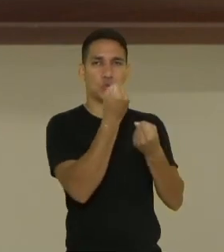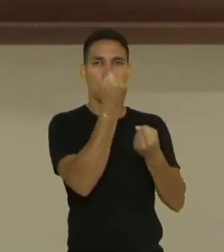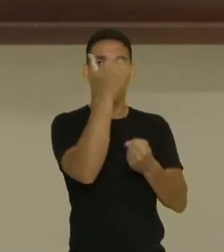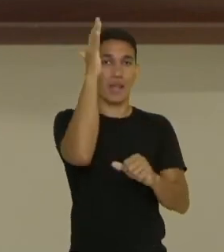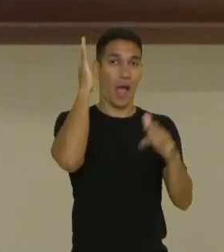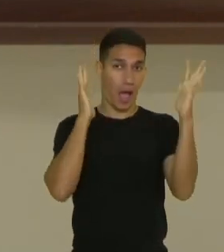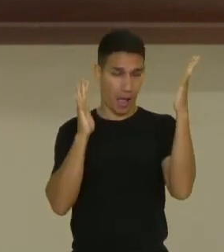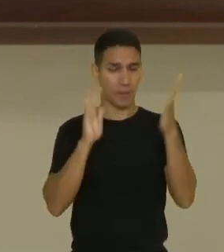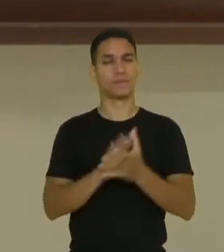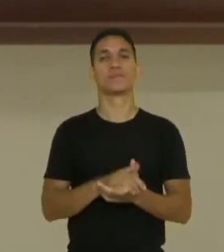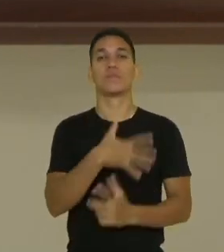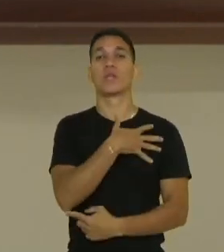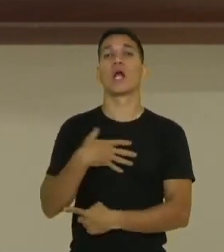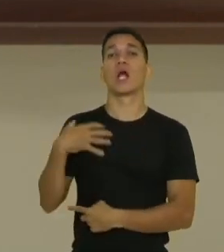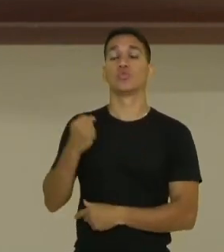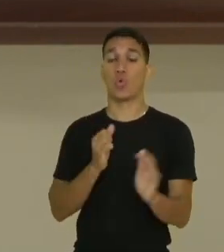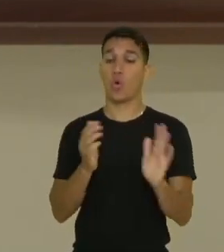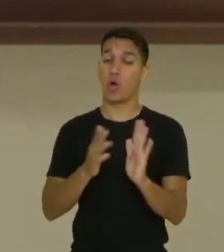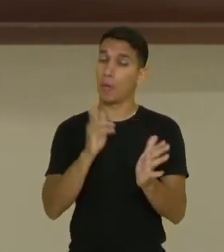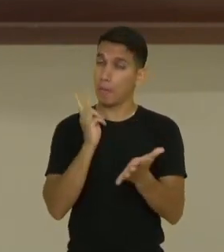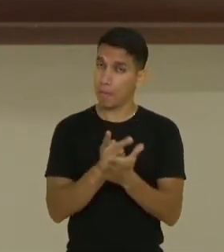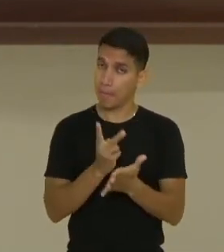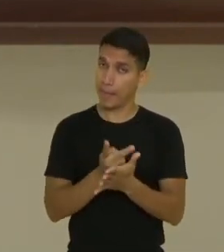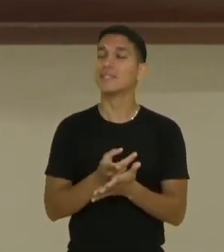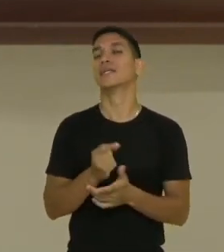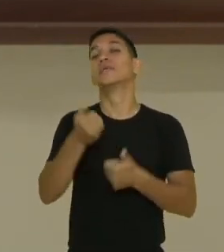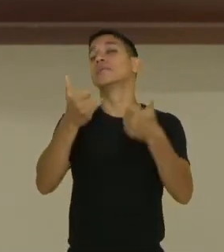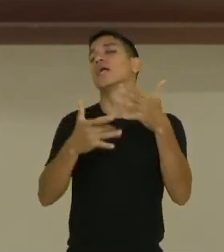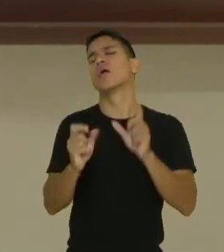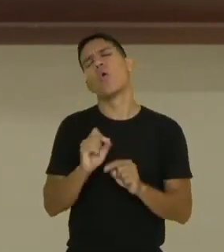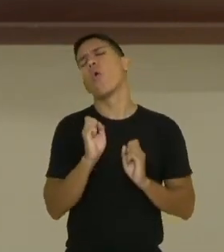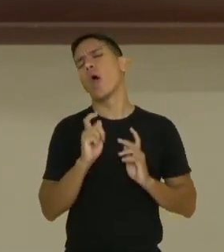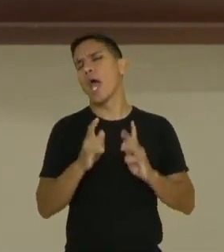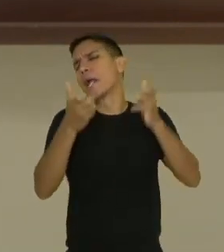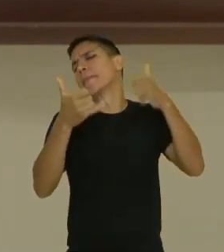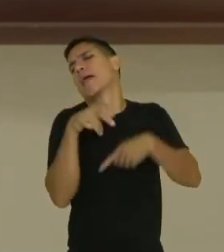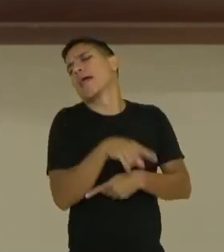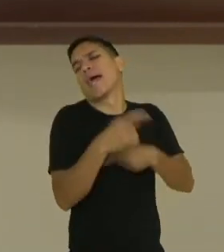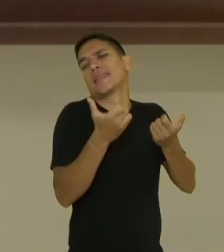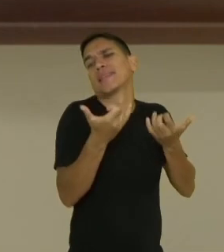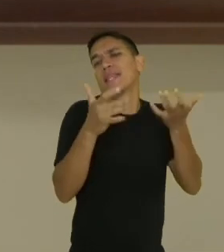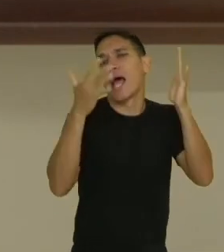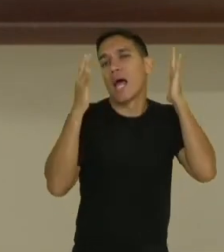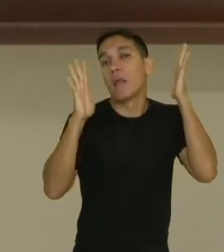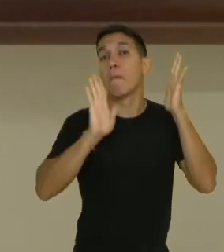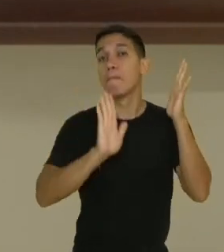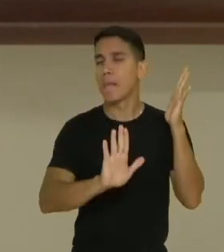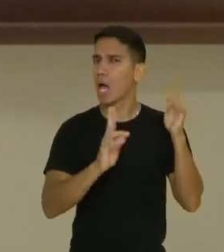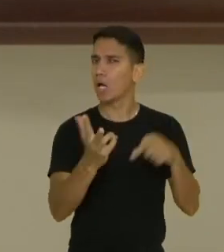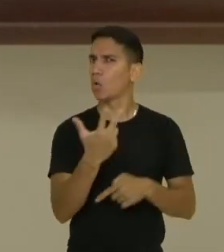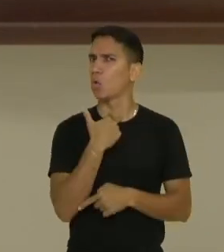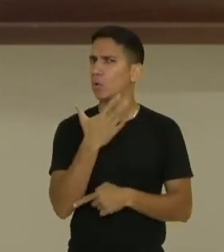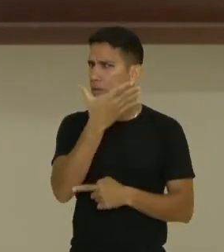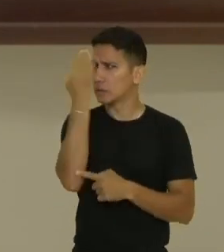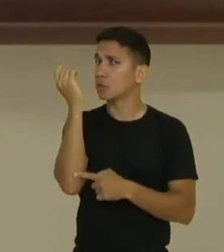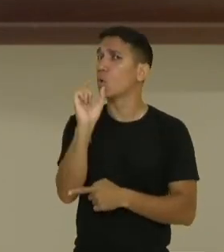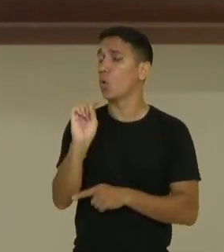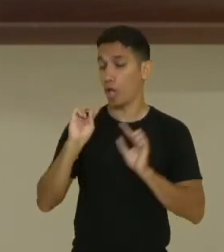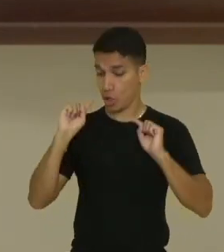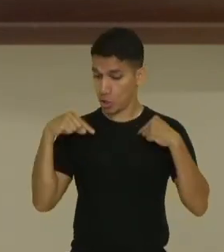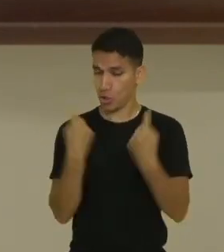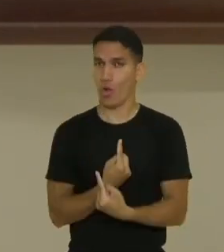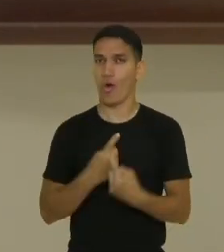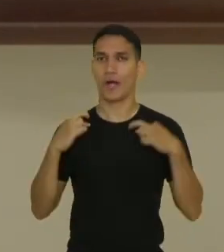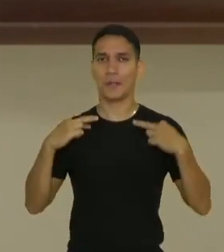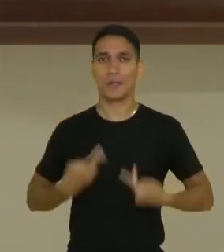né? Quando o Sócrates falou assim, não, tudo bem, a gente está ali falando sobre a natureza, mas não podemos esquecer de nós. Aí vem a frase